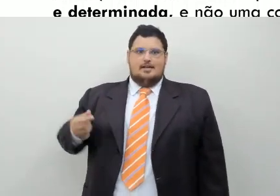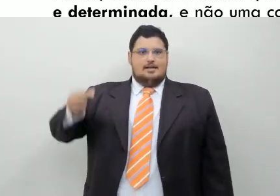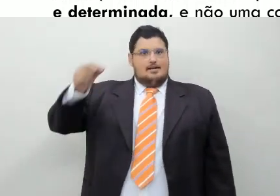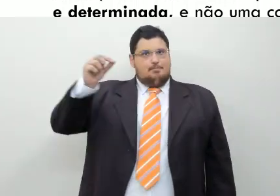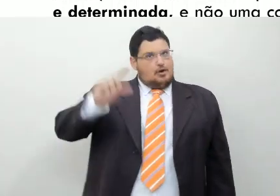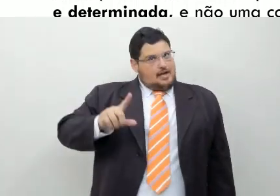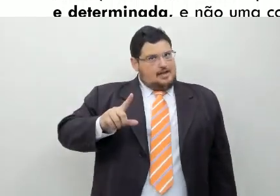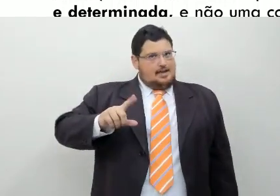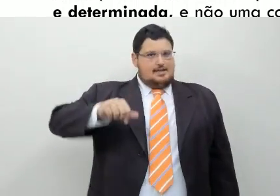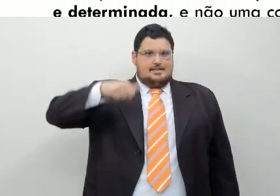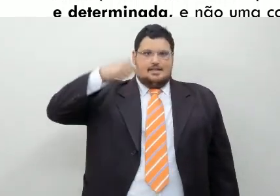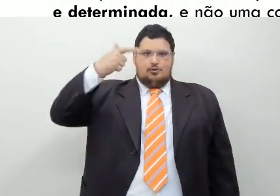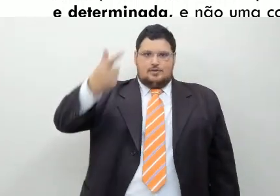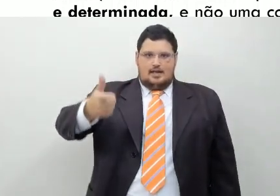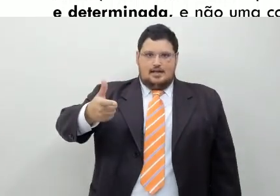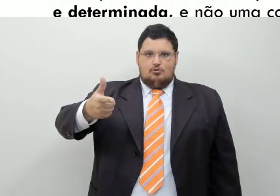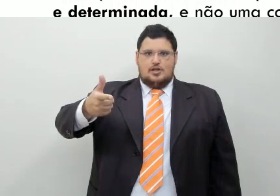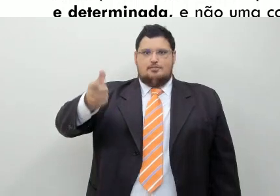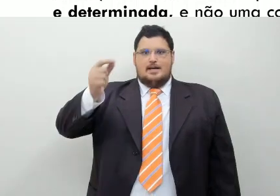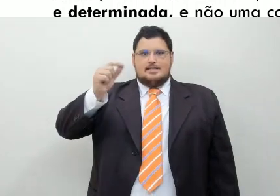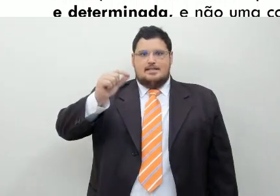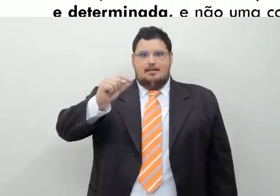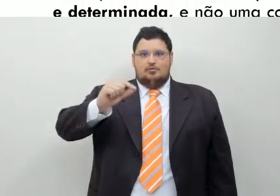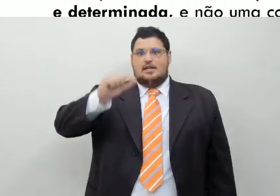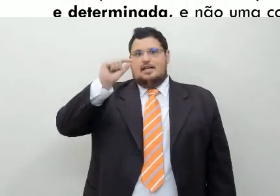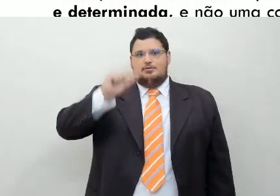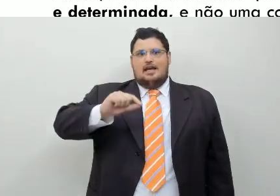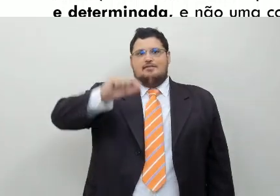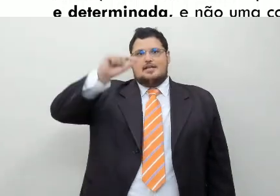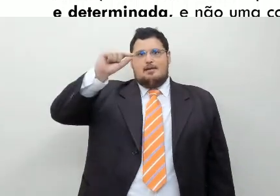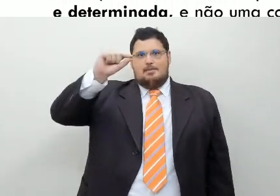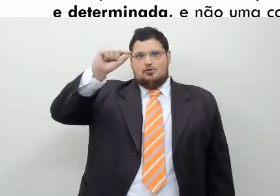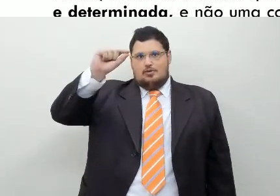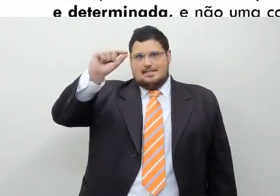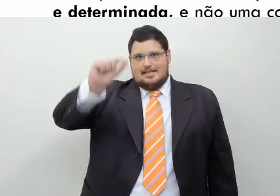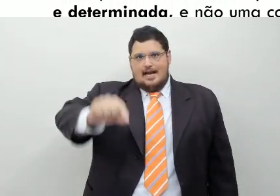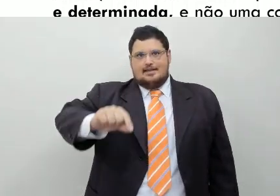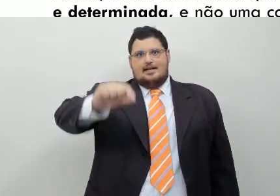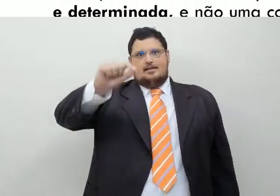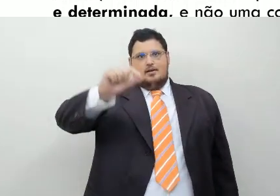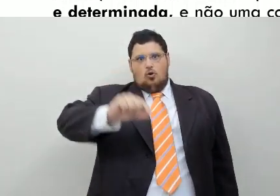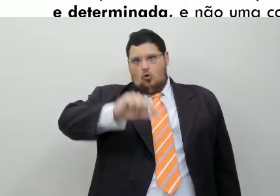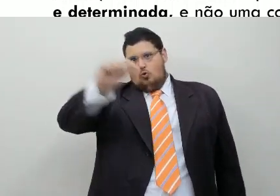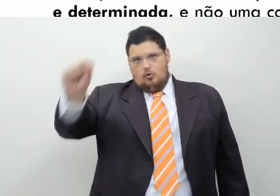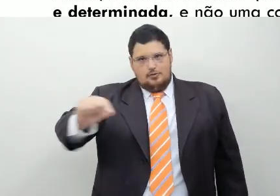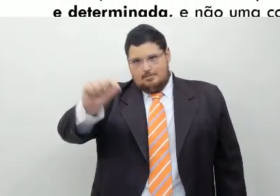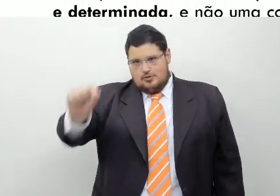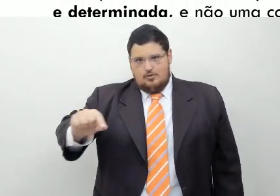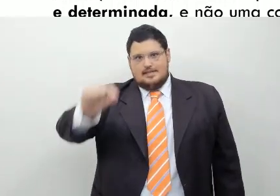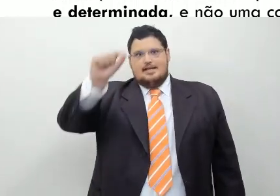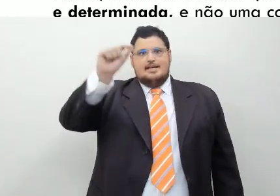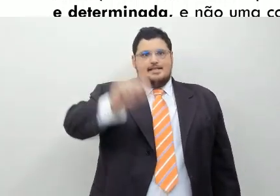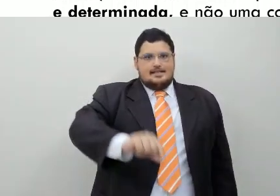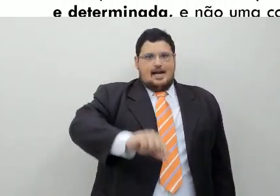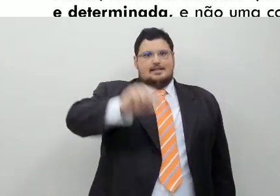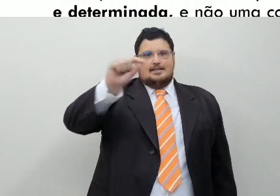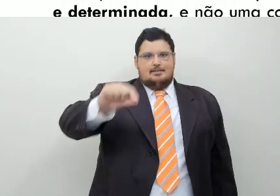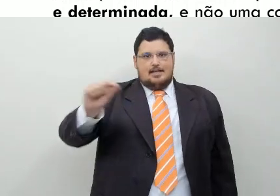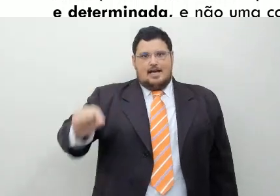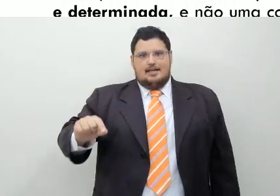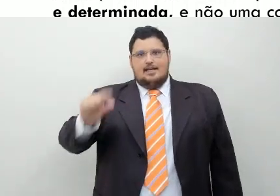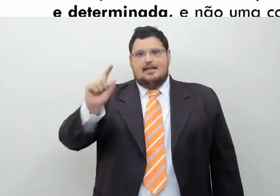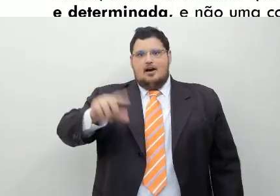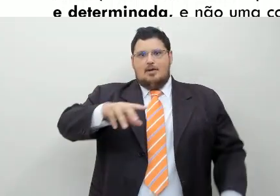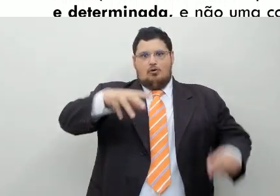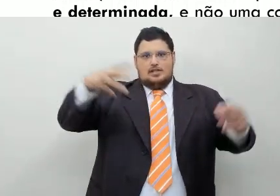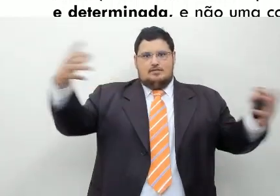crime. Porém, ensina a doutrina que o sujeito passivo do delito deve ser uma pessoa certa ou um grupo de pessoas certa e